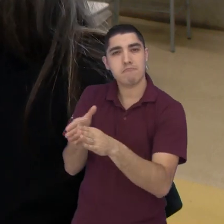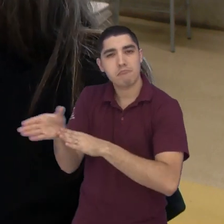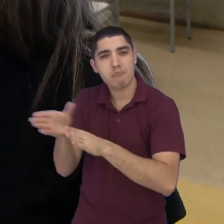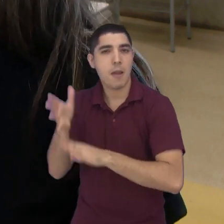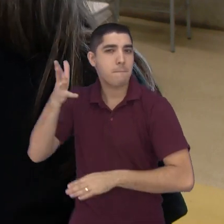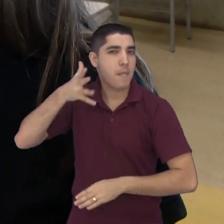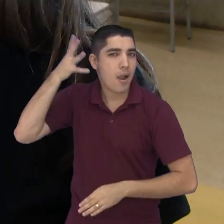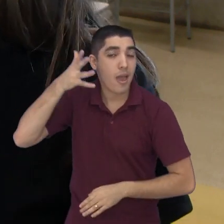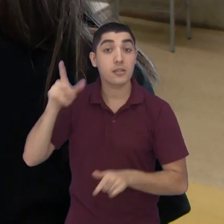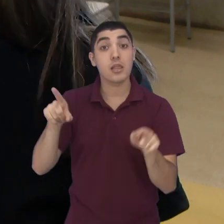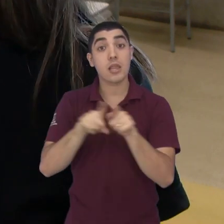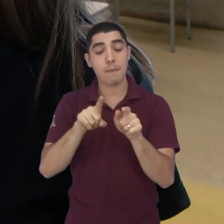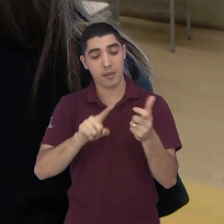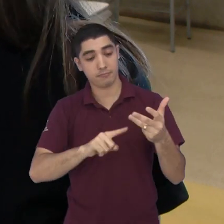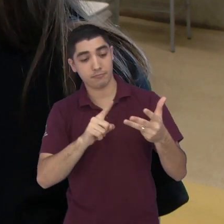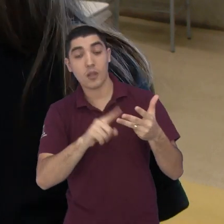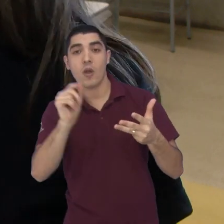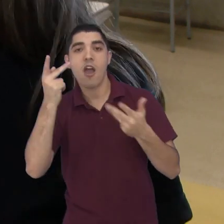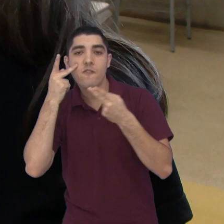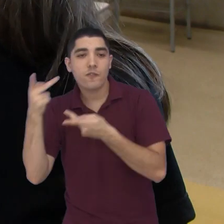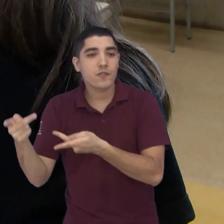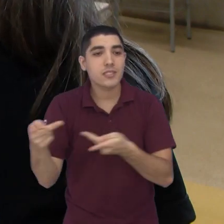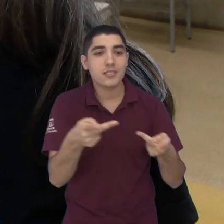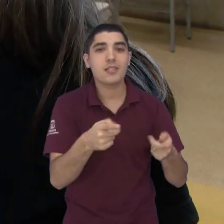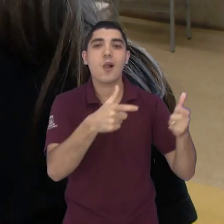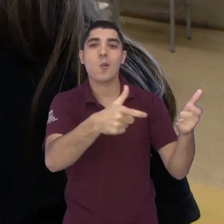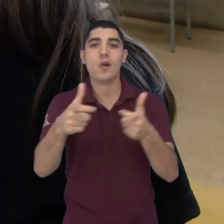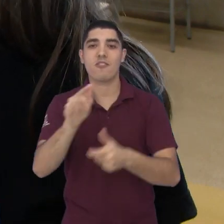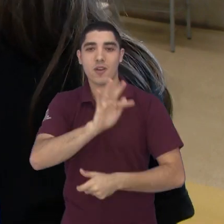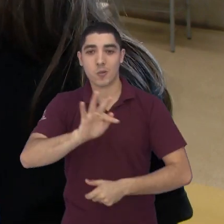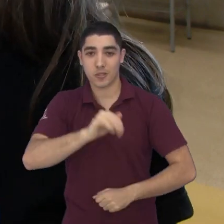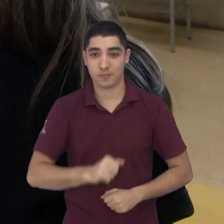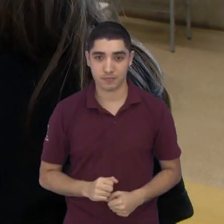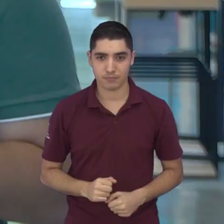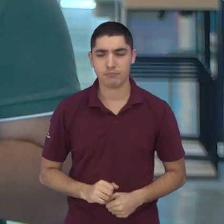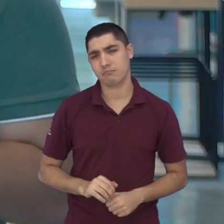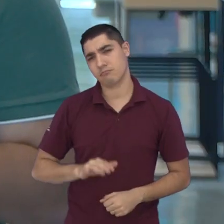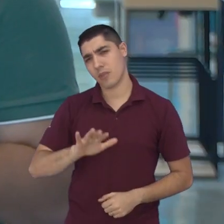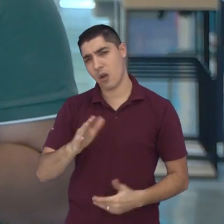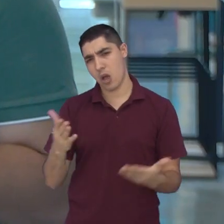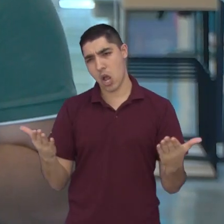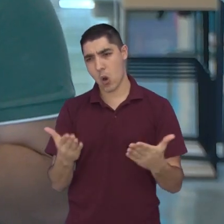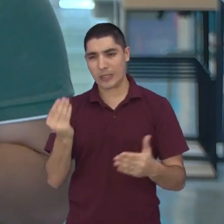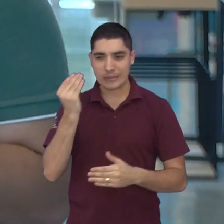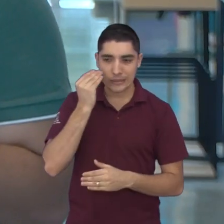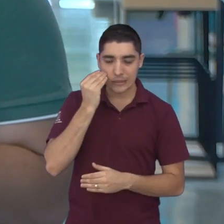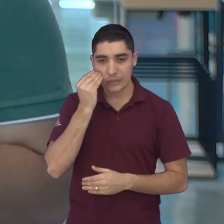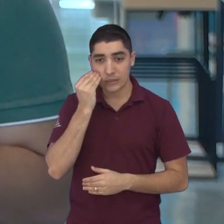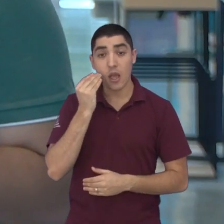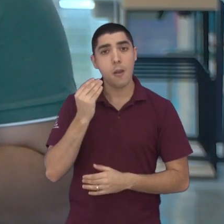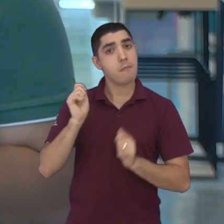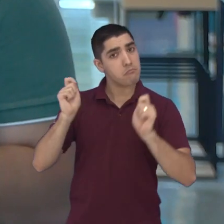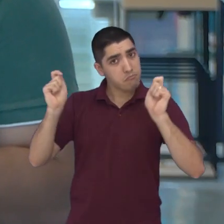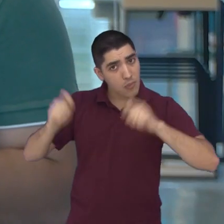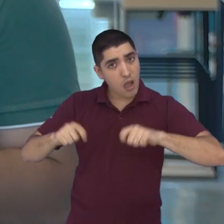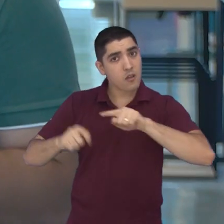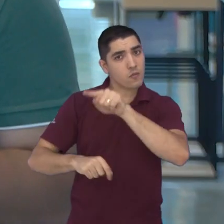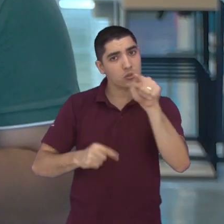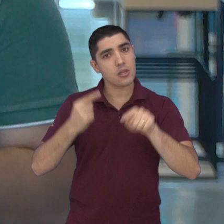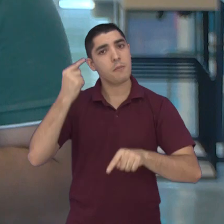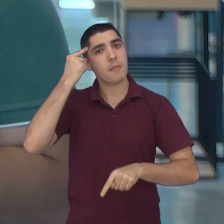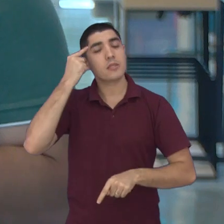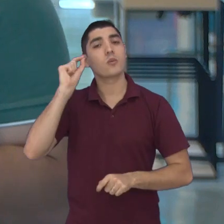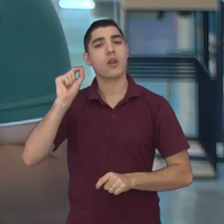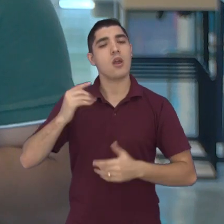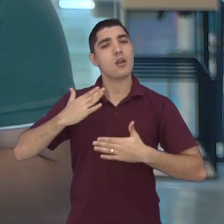que estejam cursando a gente promove visitas né universidades As feiras de profissões Mas esse momento de escolha pode e deve